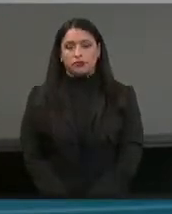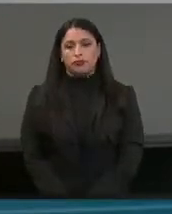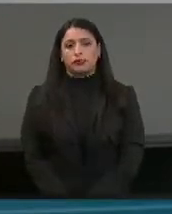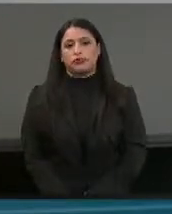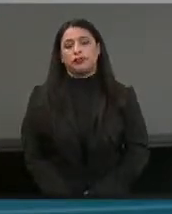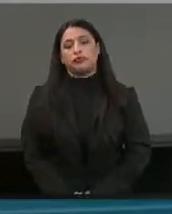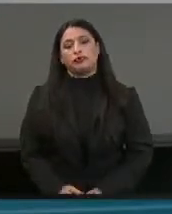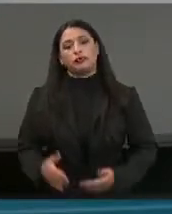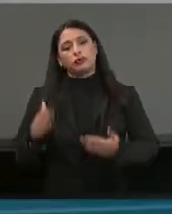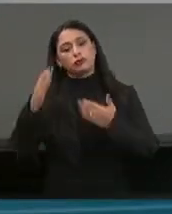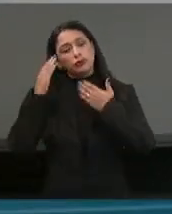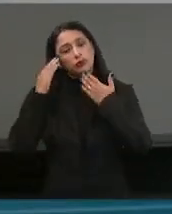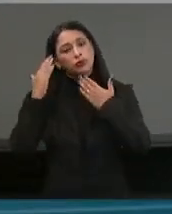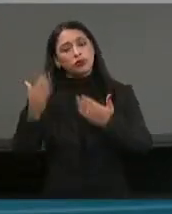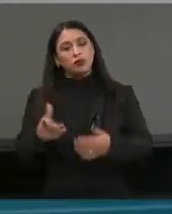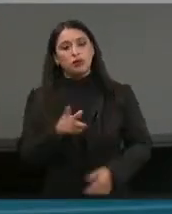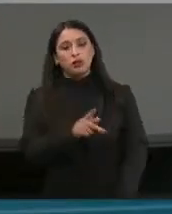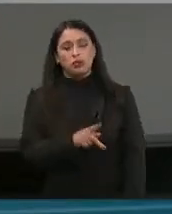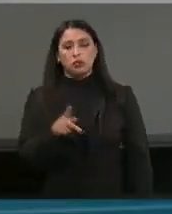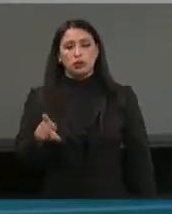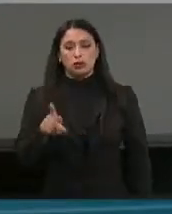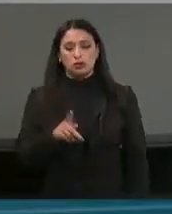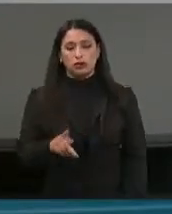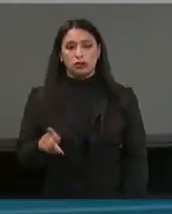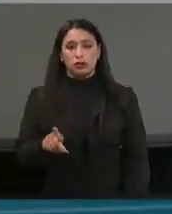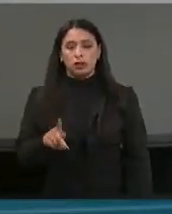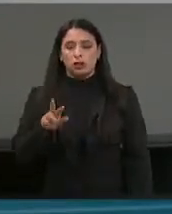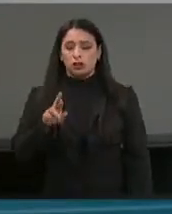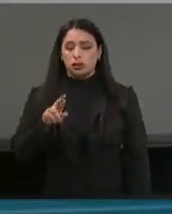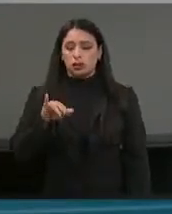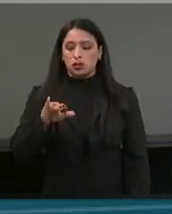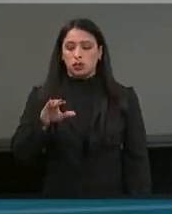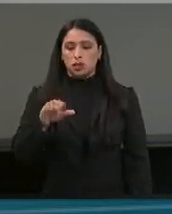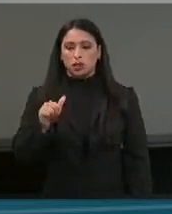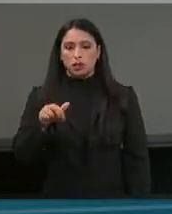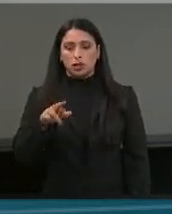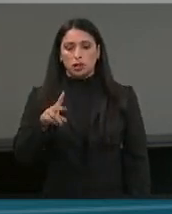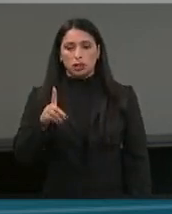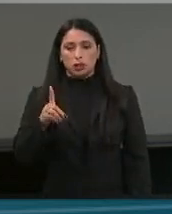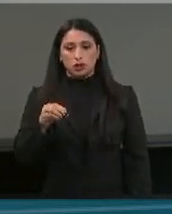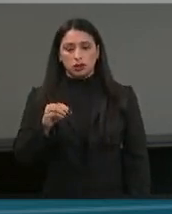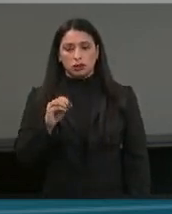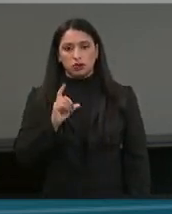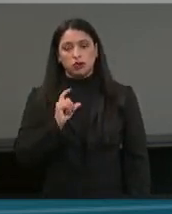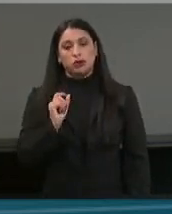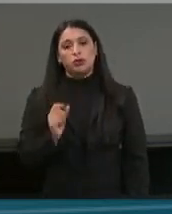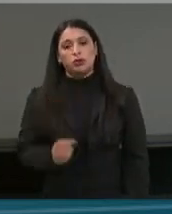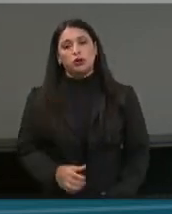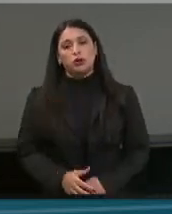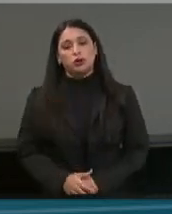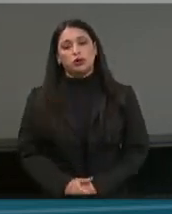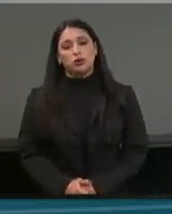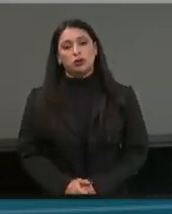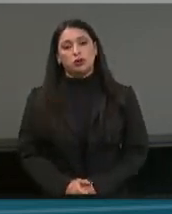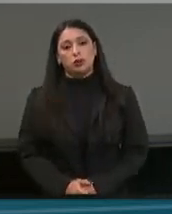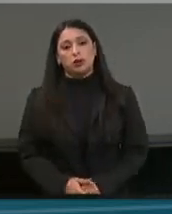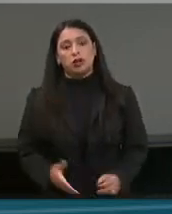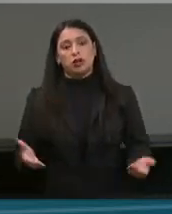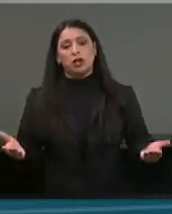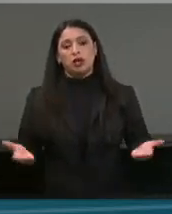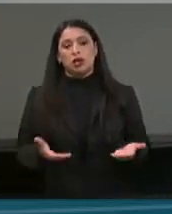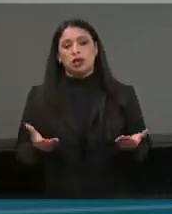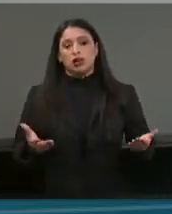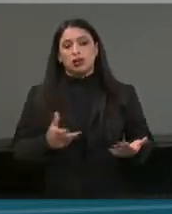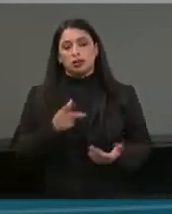Muito obrigado ao professor Dr. Ricardo Campos, que falou pelo Legal Grounds Institute. E agora passo a